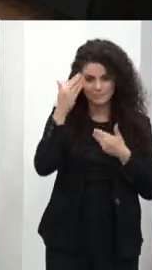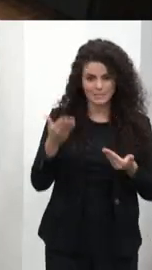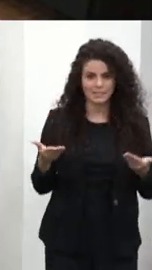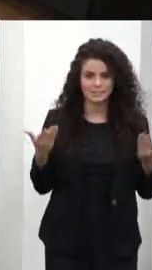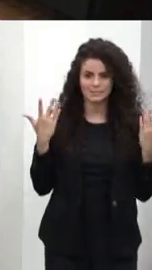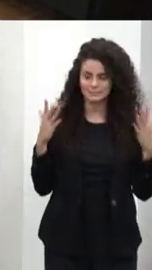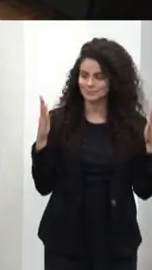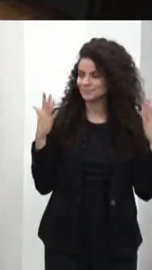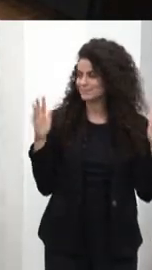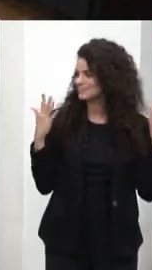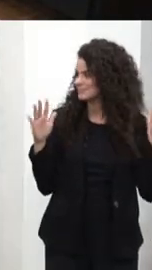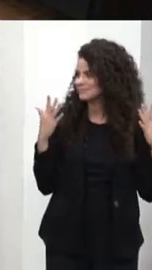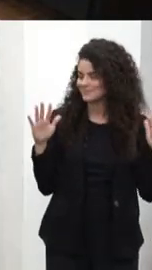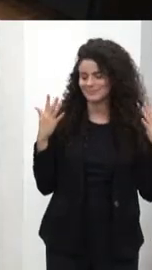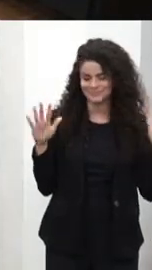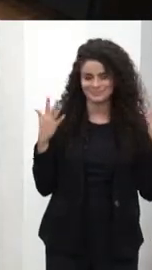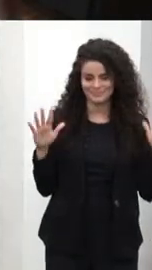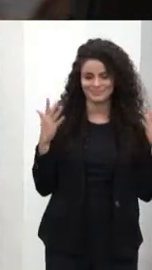coisa é a disposição